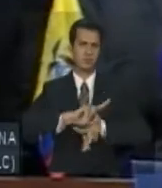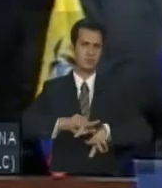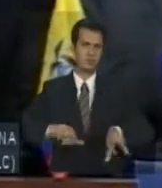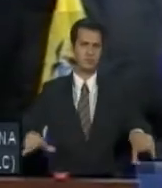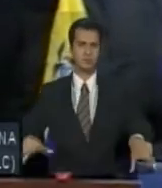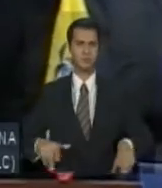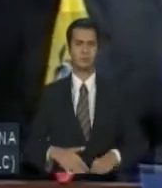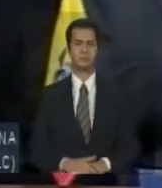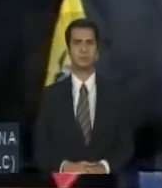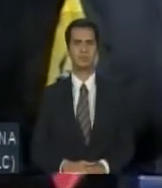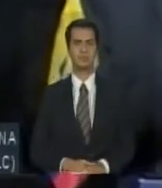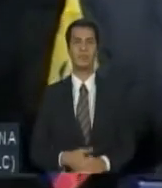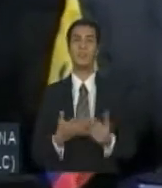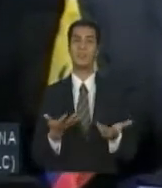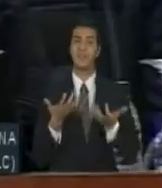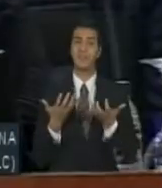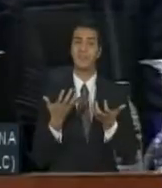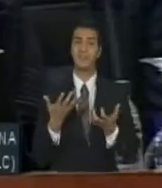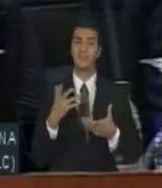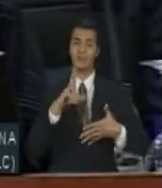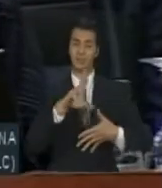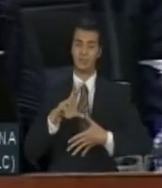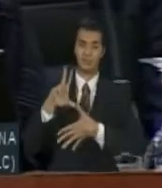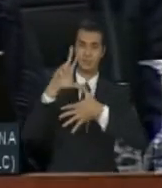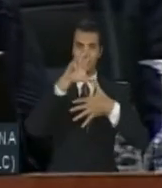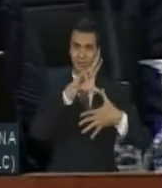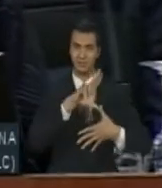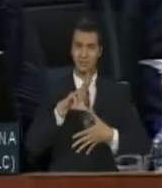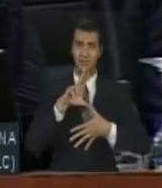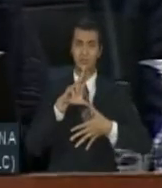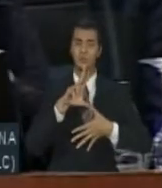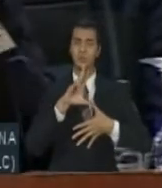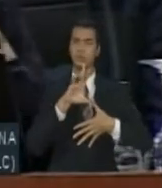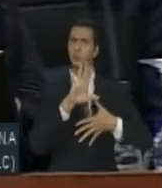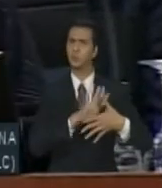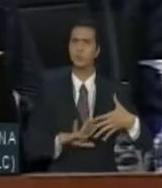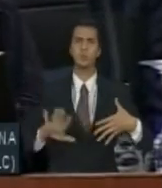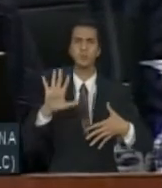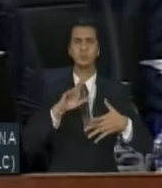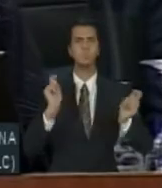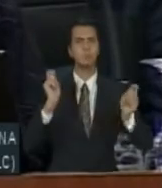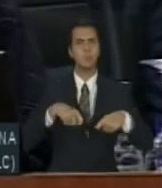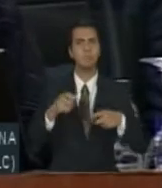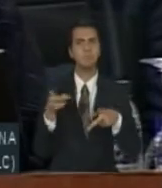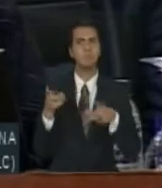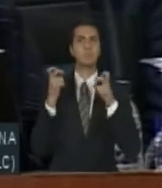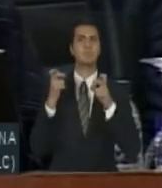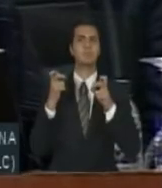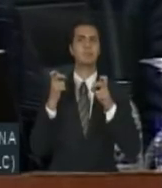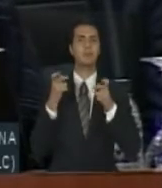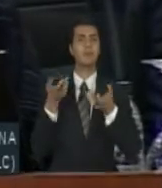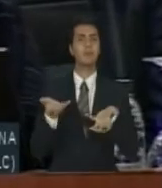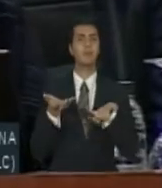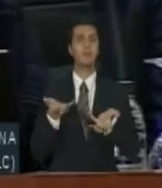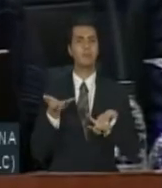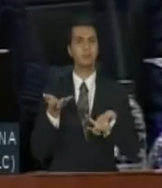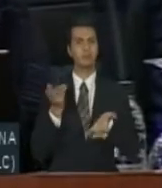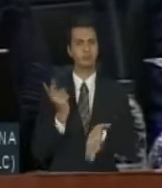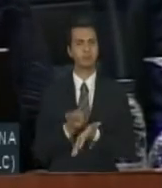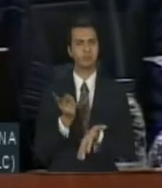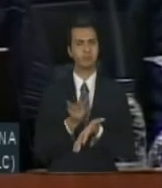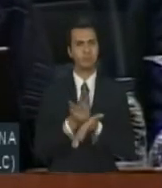Uma América Latina que perceba que, para garantir e preservar seu ciclo atual